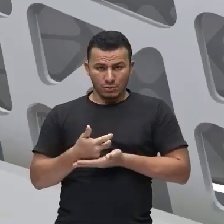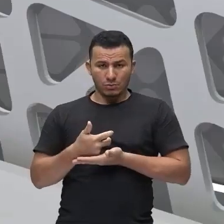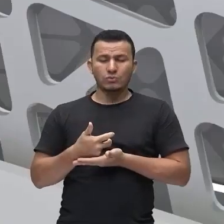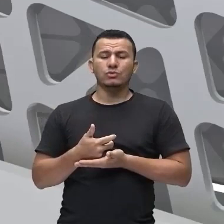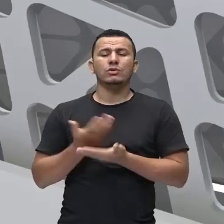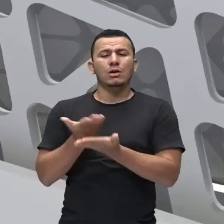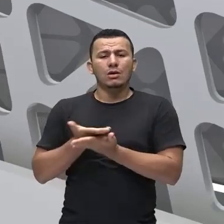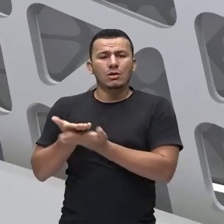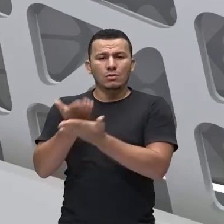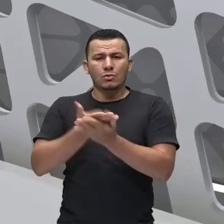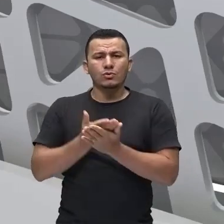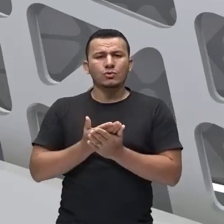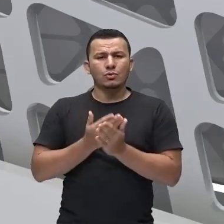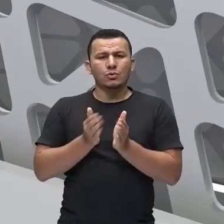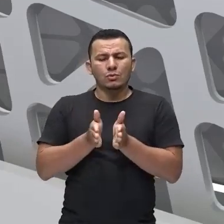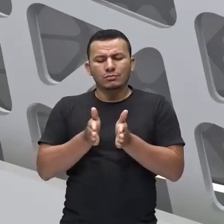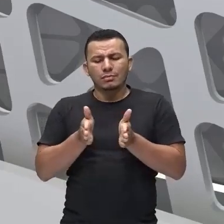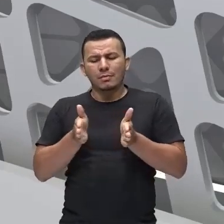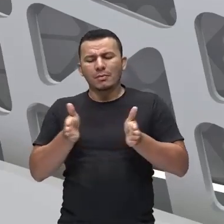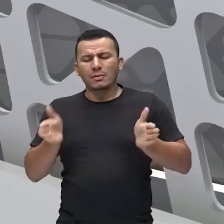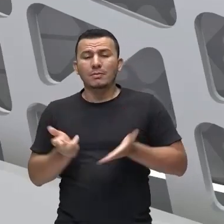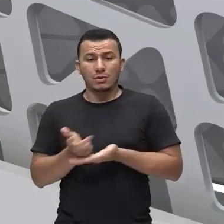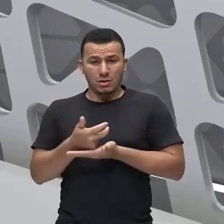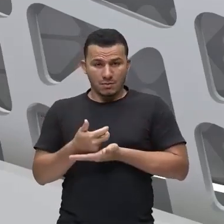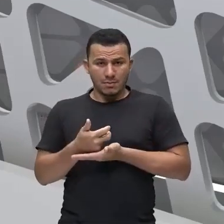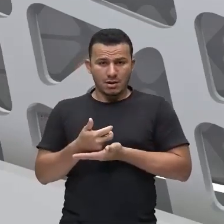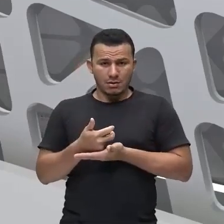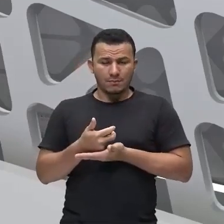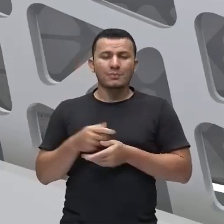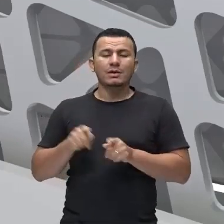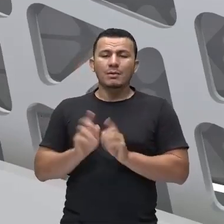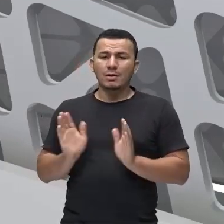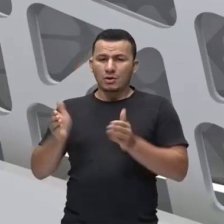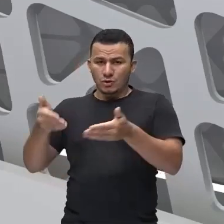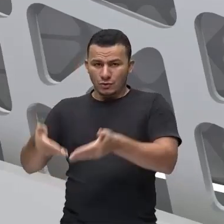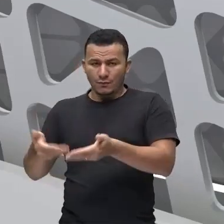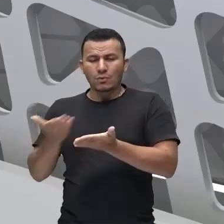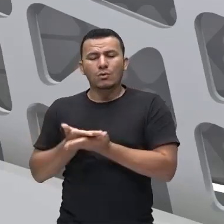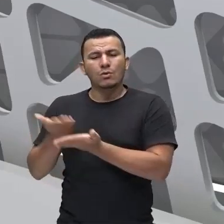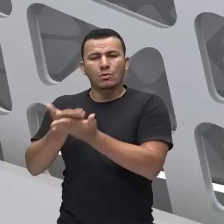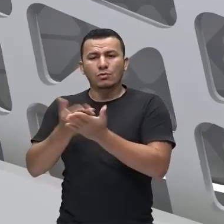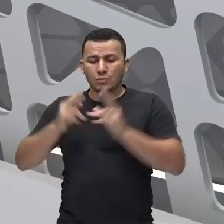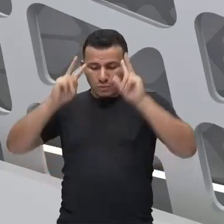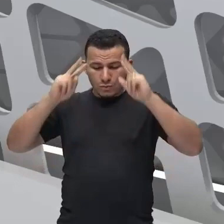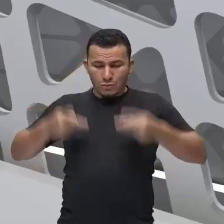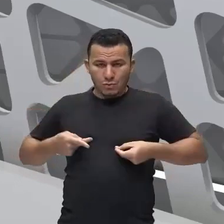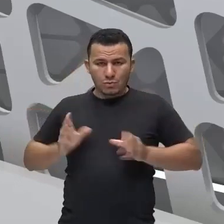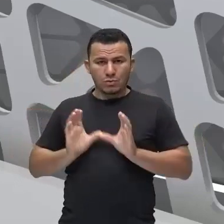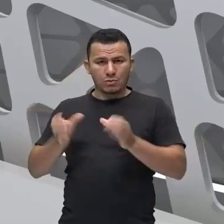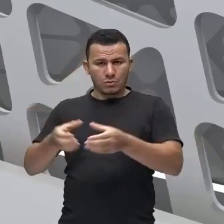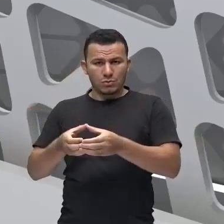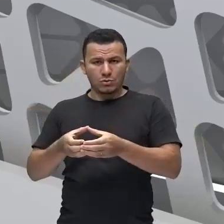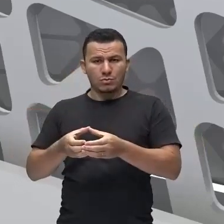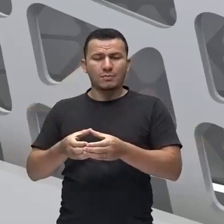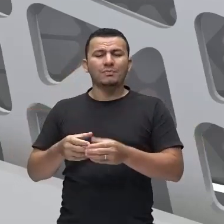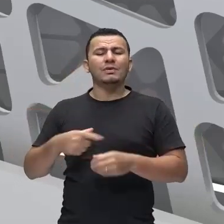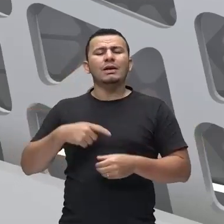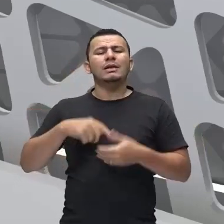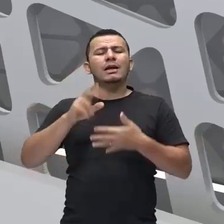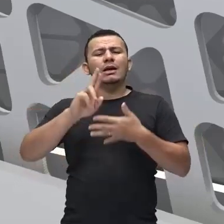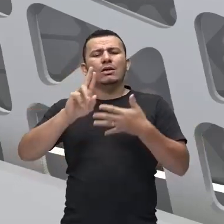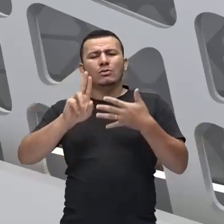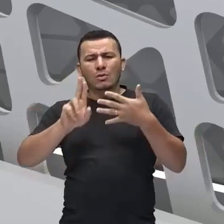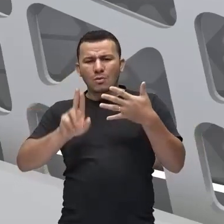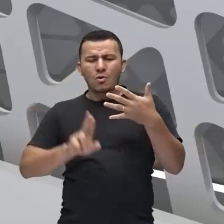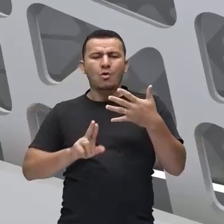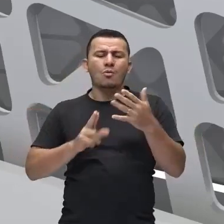o estudo do desenvolvimento embrionário, e demos ênfase ao estudo embrionário humano. São nomes, de fato, que a